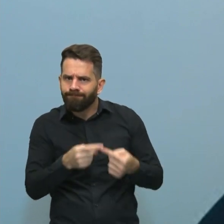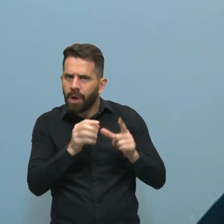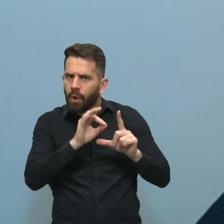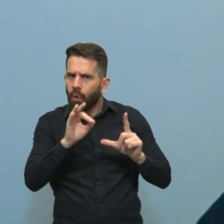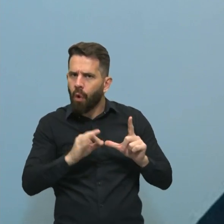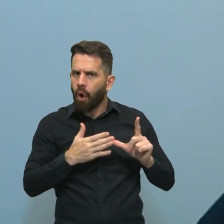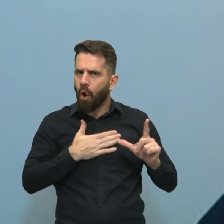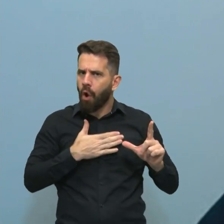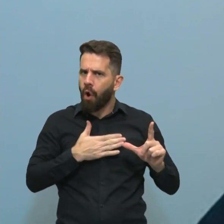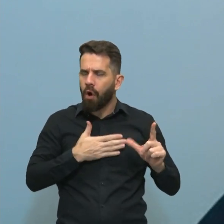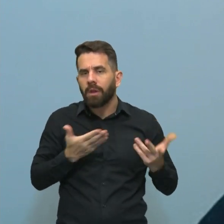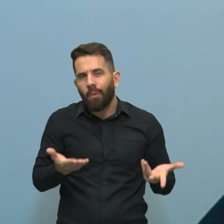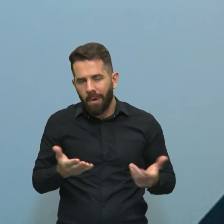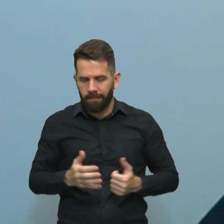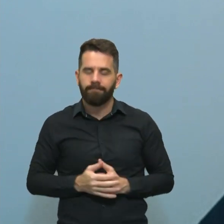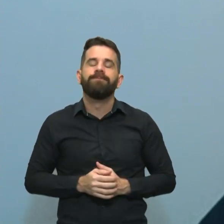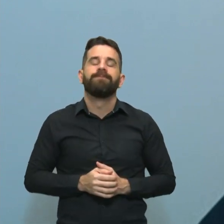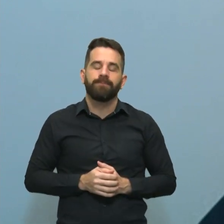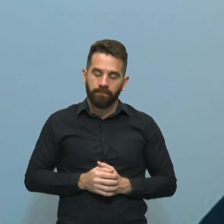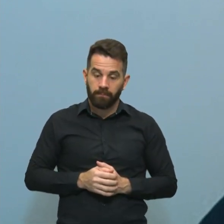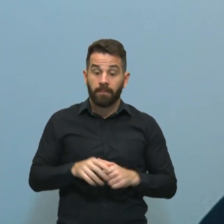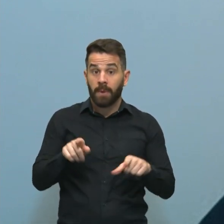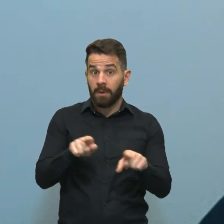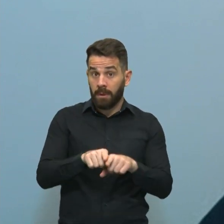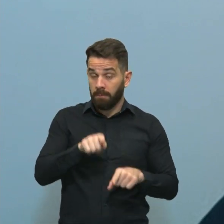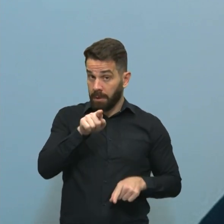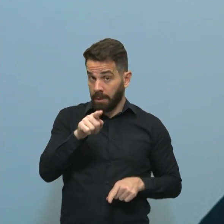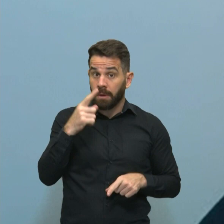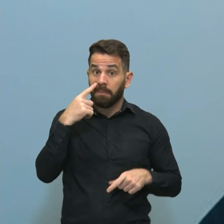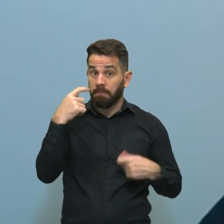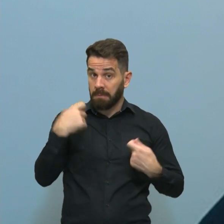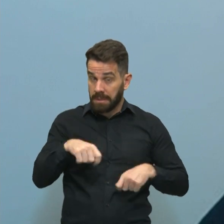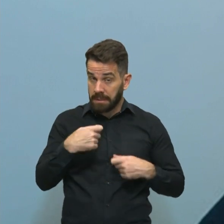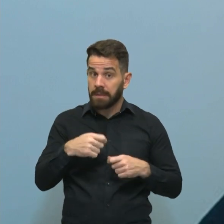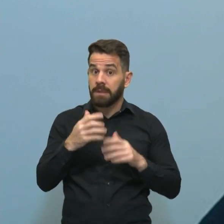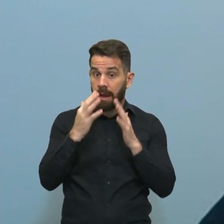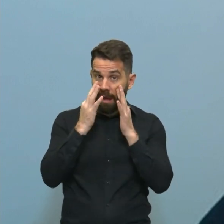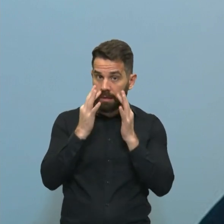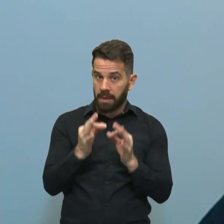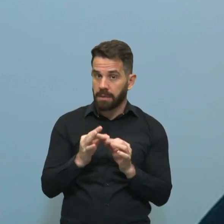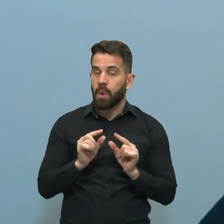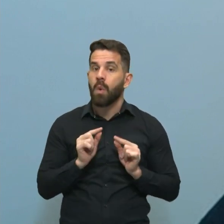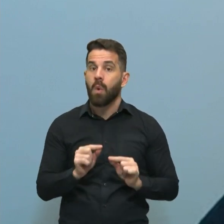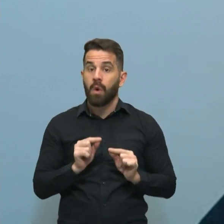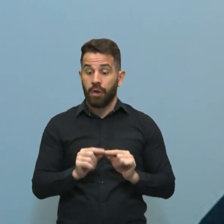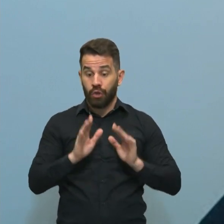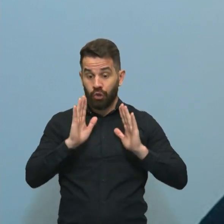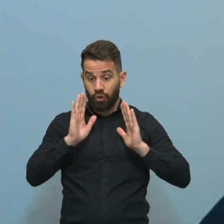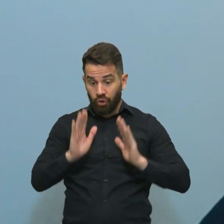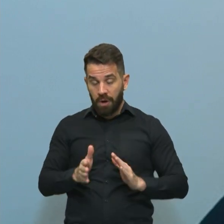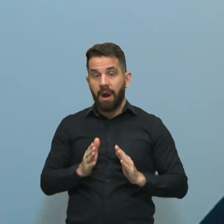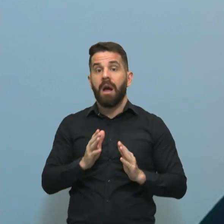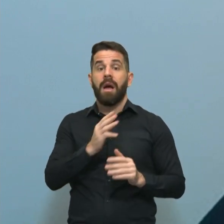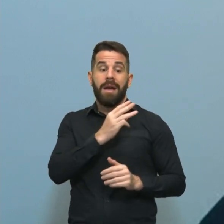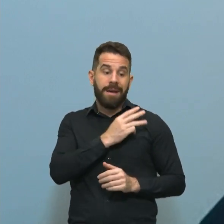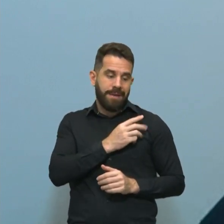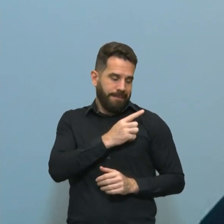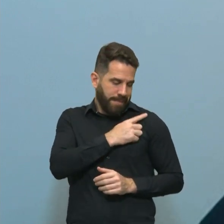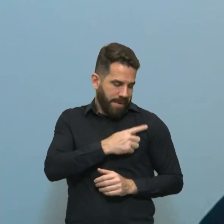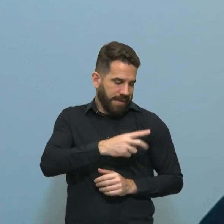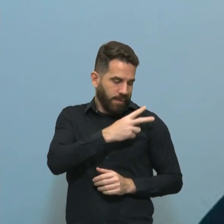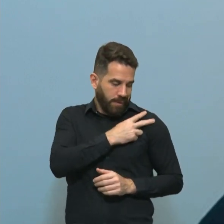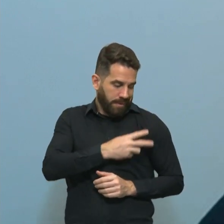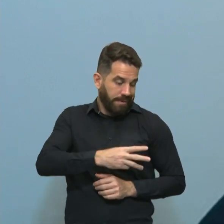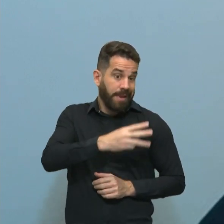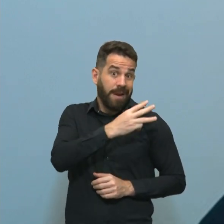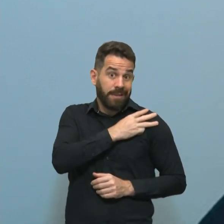que ele deve ter cursado integralmente o seu ensino médio em escola pública. Ele não